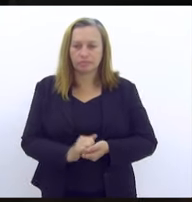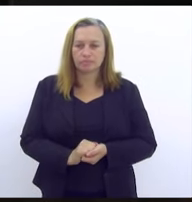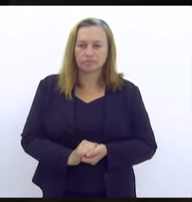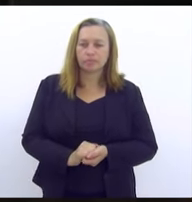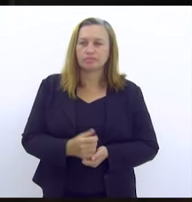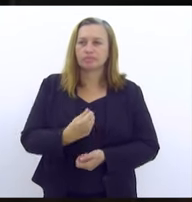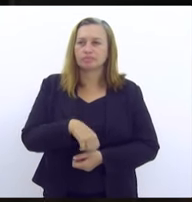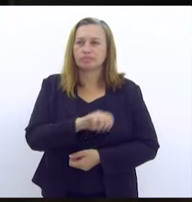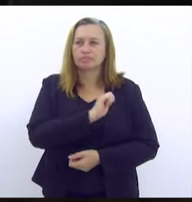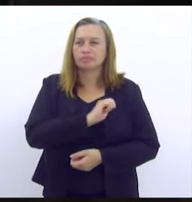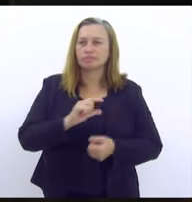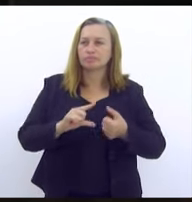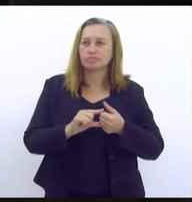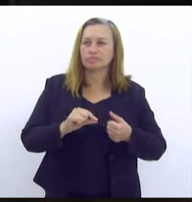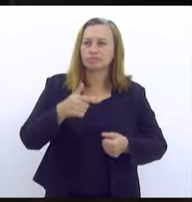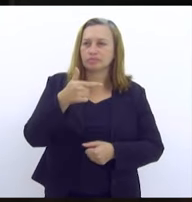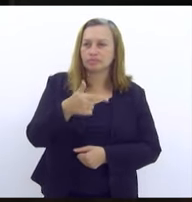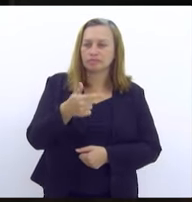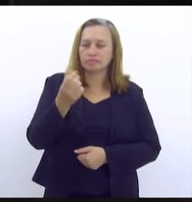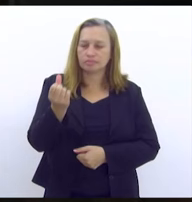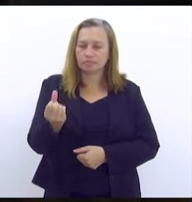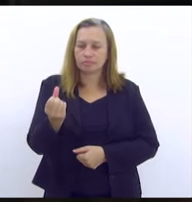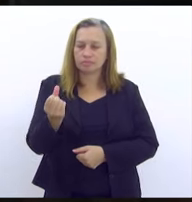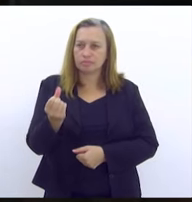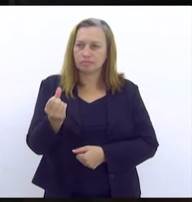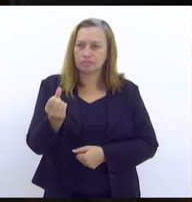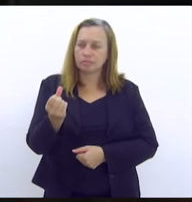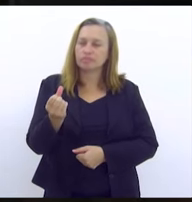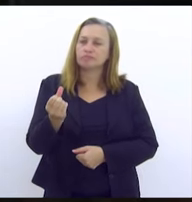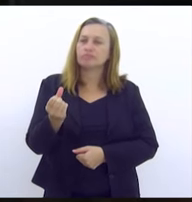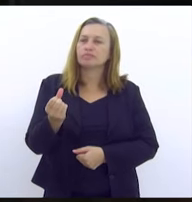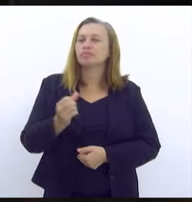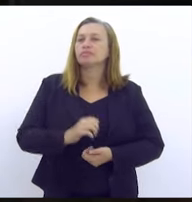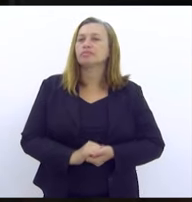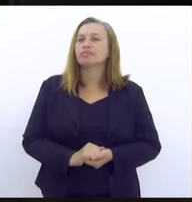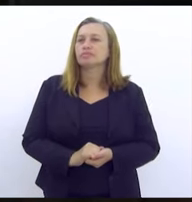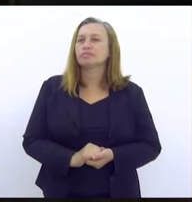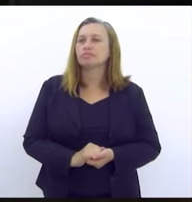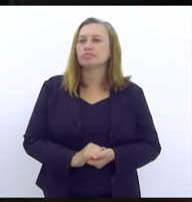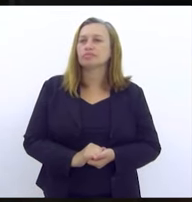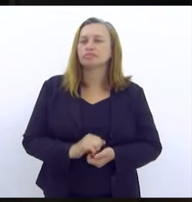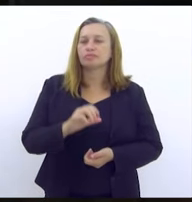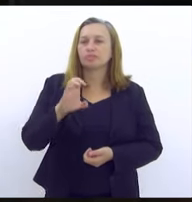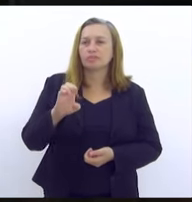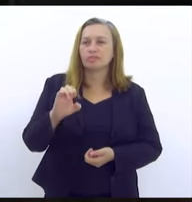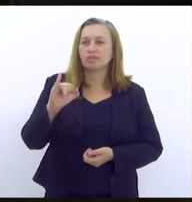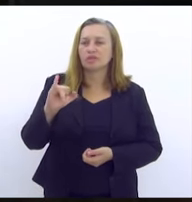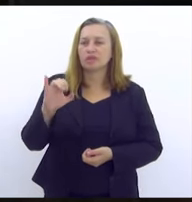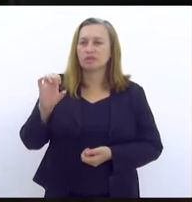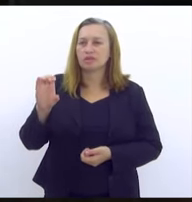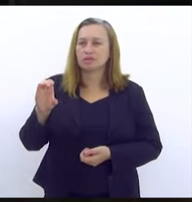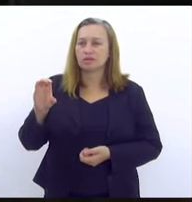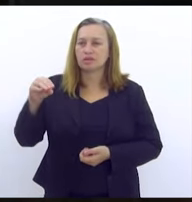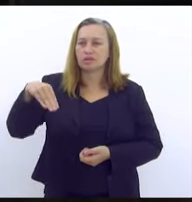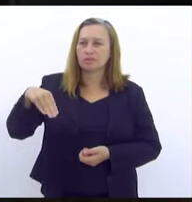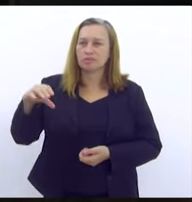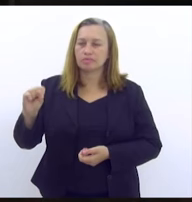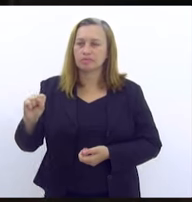fiscal previsto no artigo 26 do anexo 3º do RICMS do Estado de São